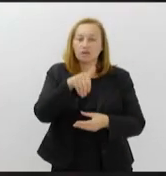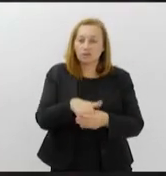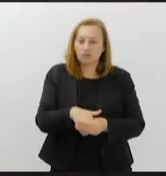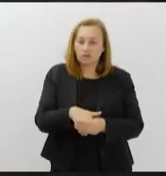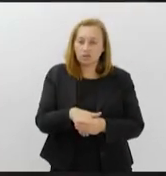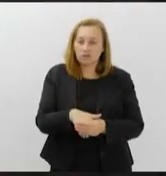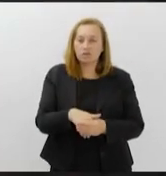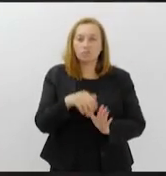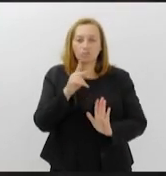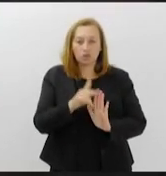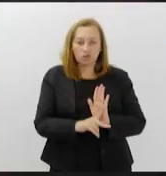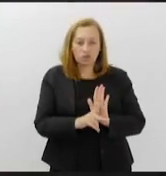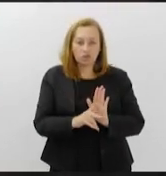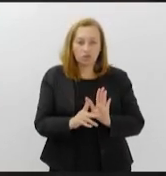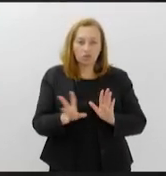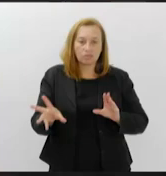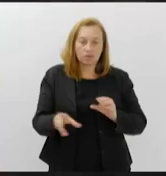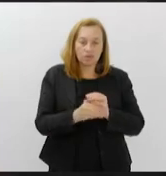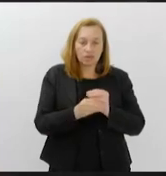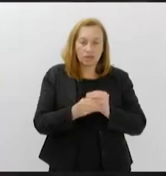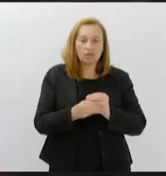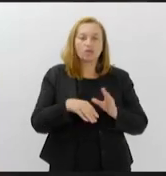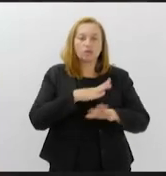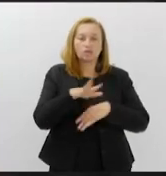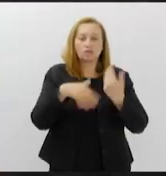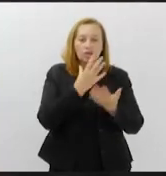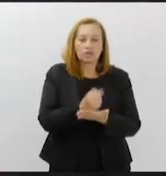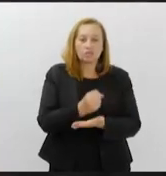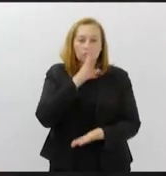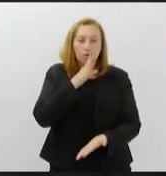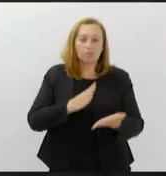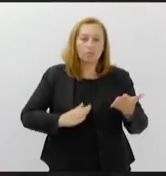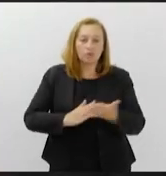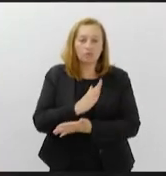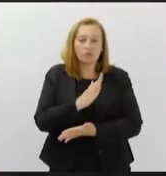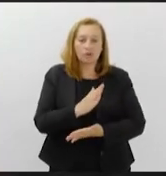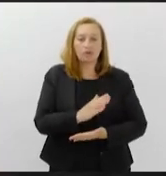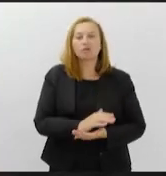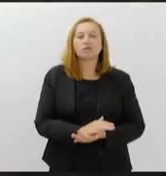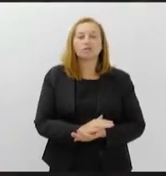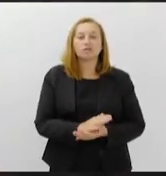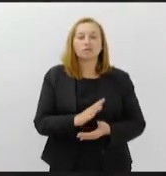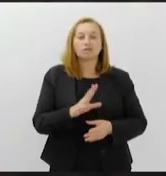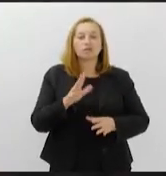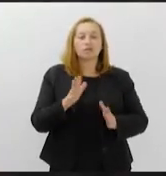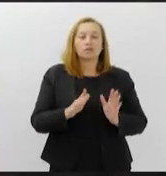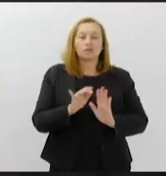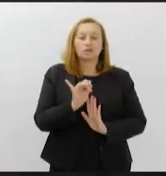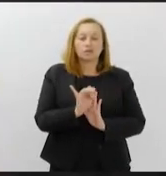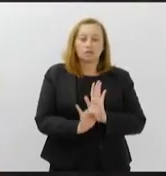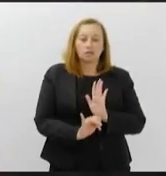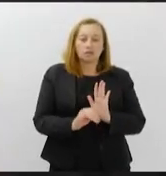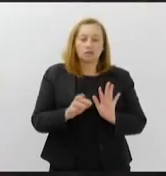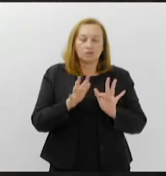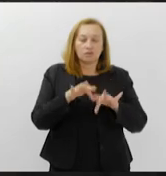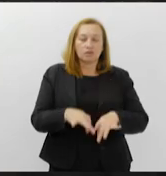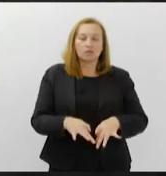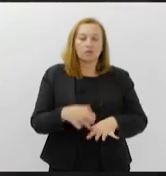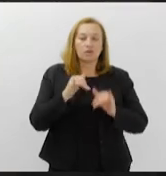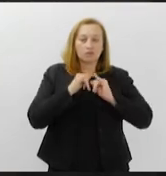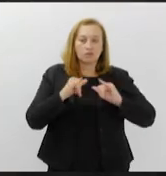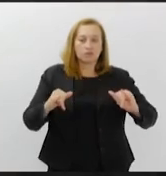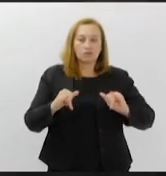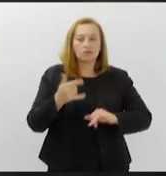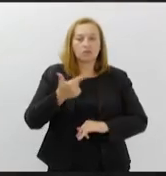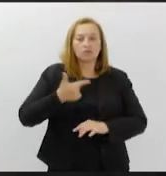votação, o projeto assim emendado. Senhores que aprovam, permaneçam como estão. Aprovado. Vai a redação final. Anuncio,